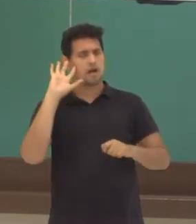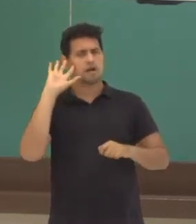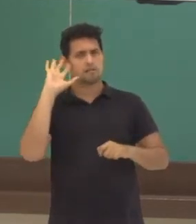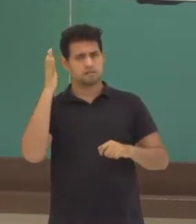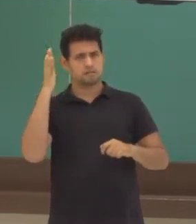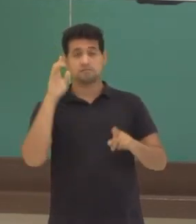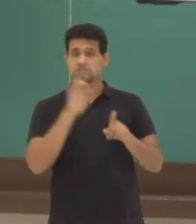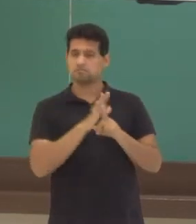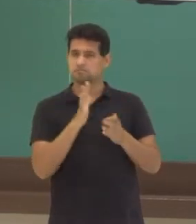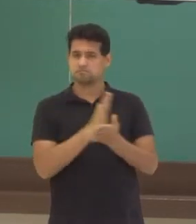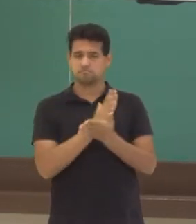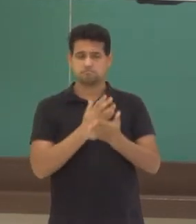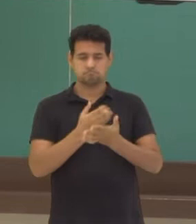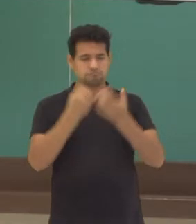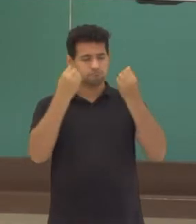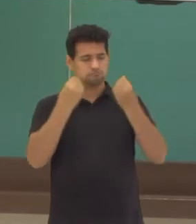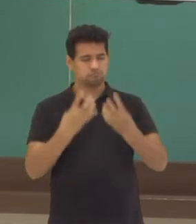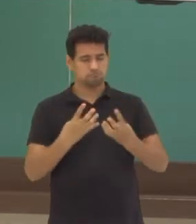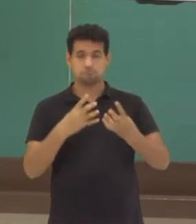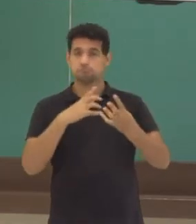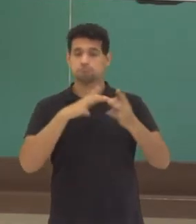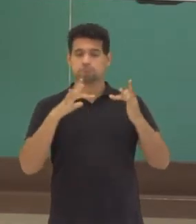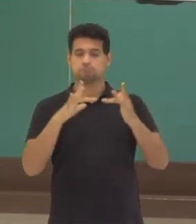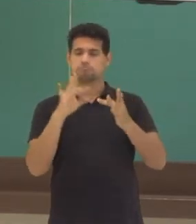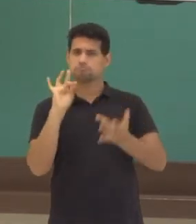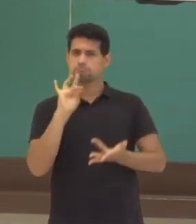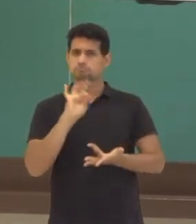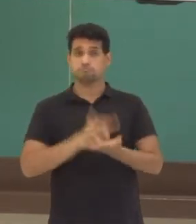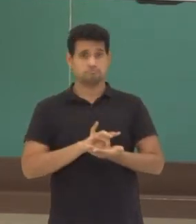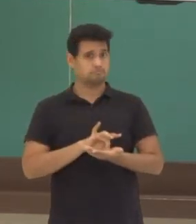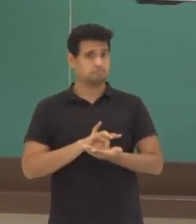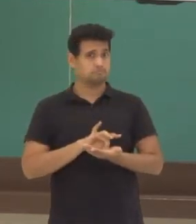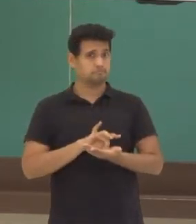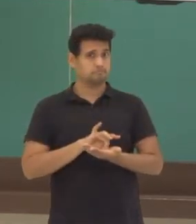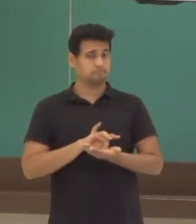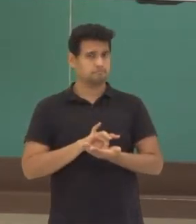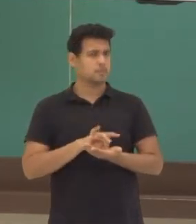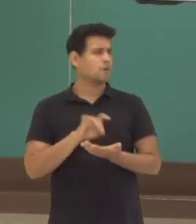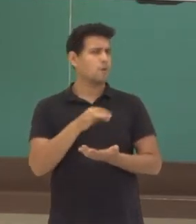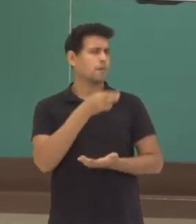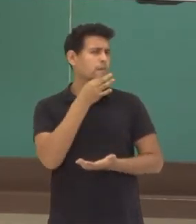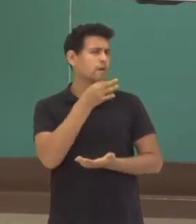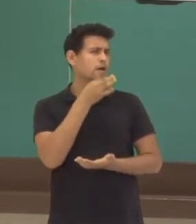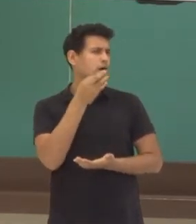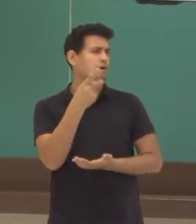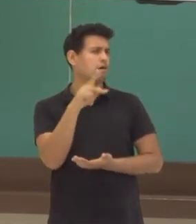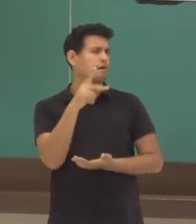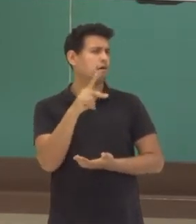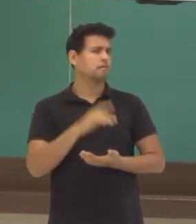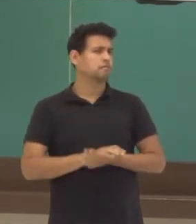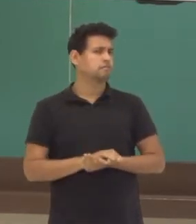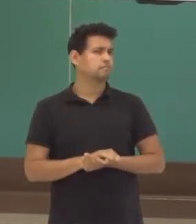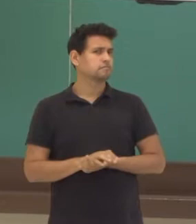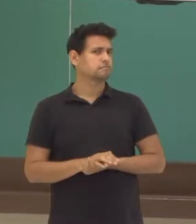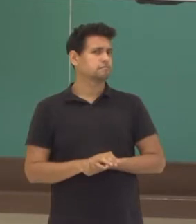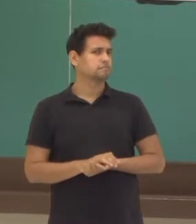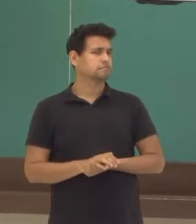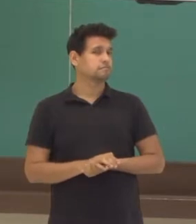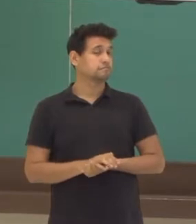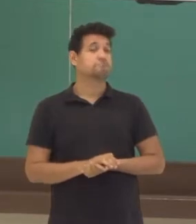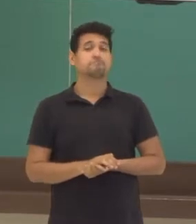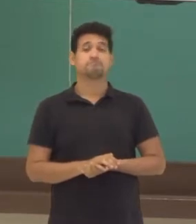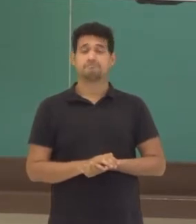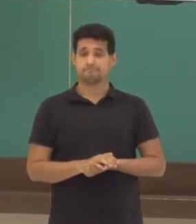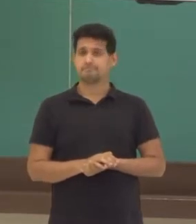acontecimentos, situações que fazem parte da realidade? O que que vocês acham, alunos? Sim, né, pessoal?